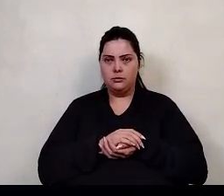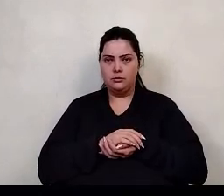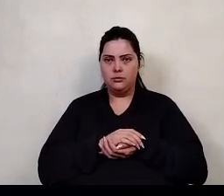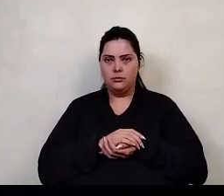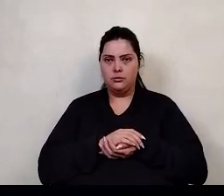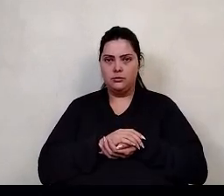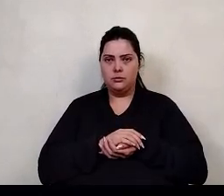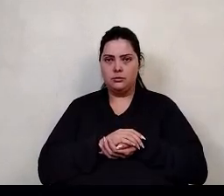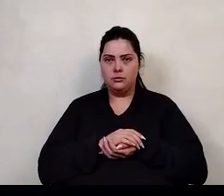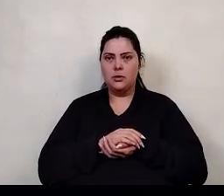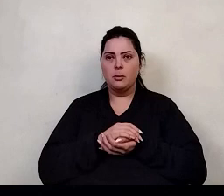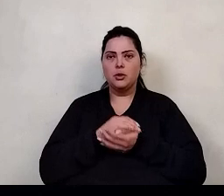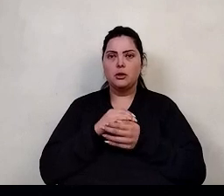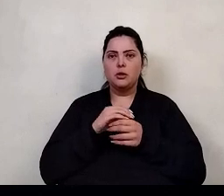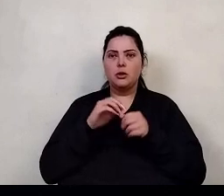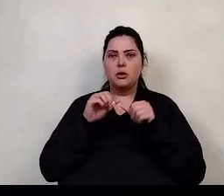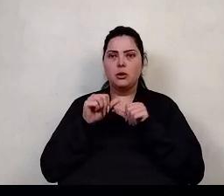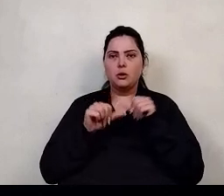Passador de slide, vamos.